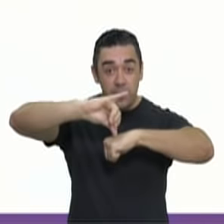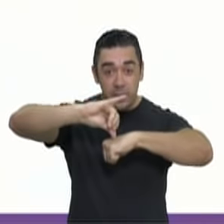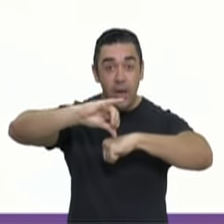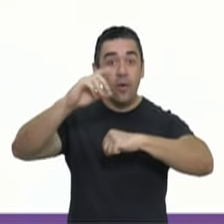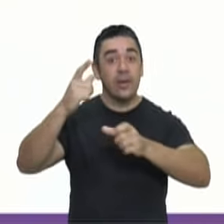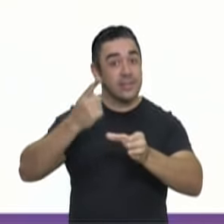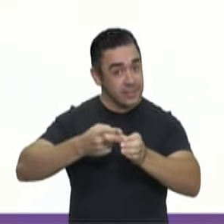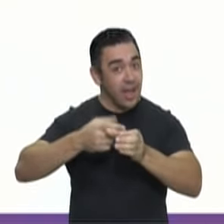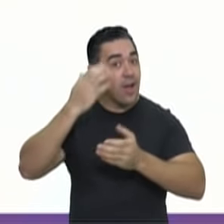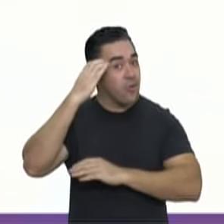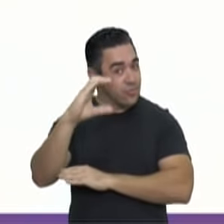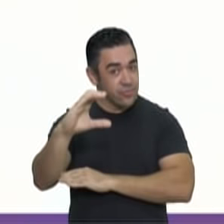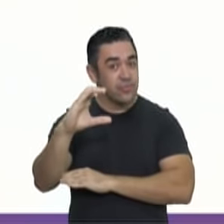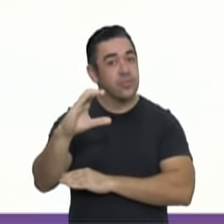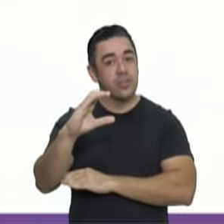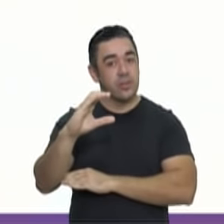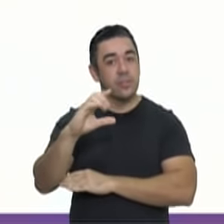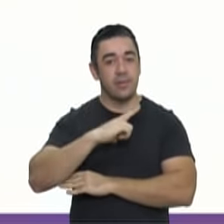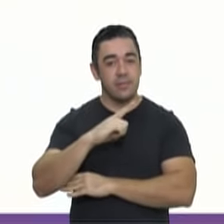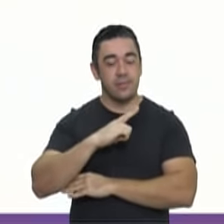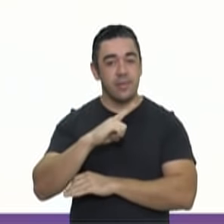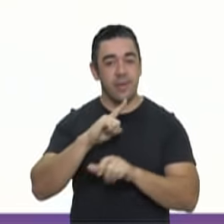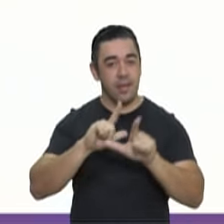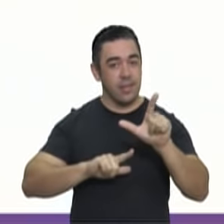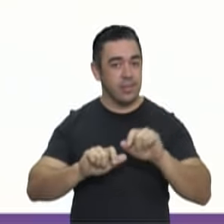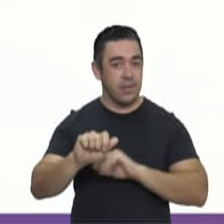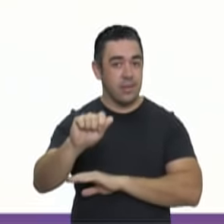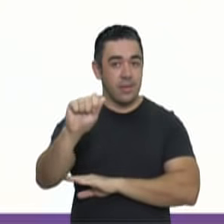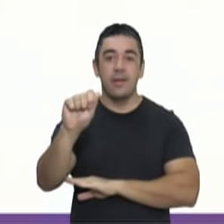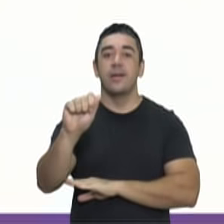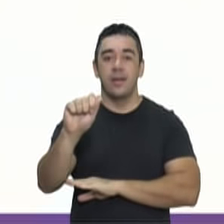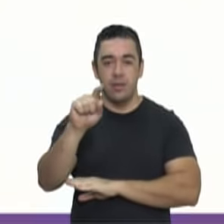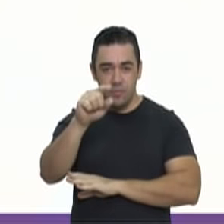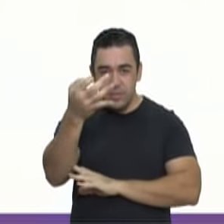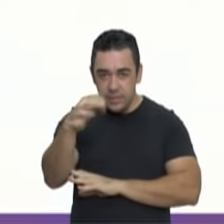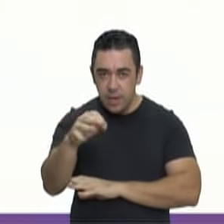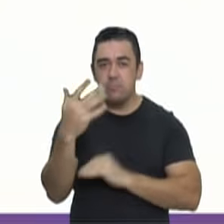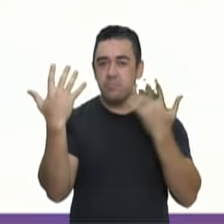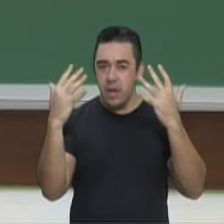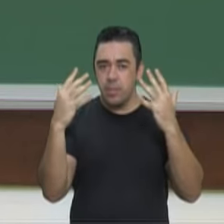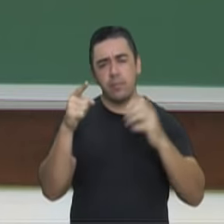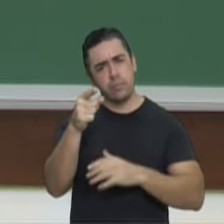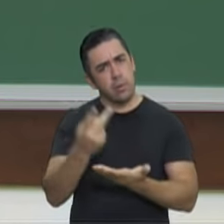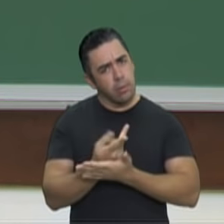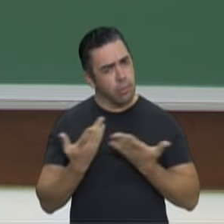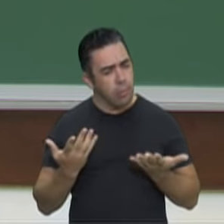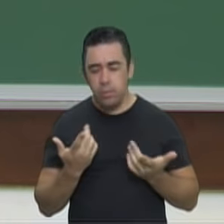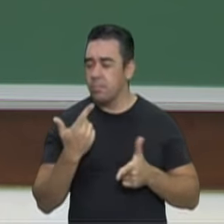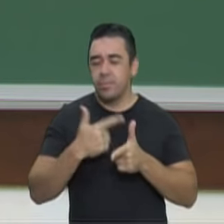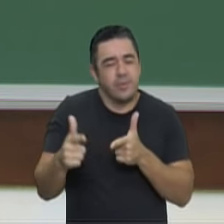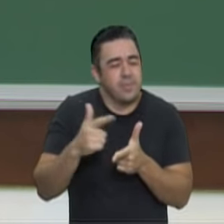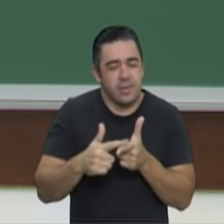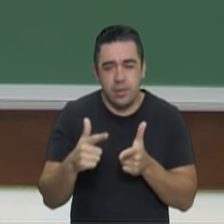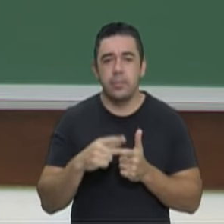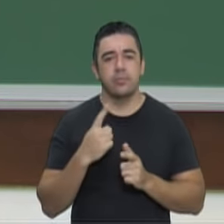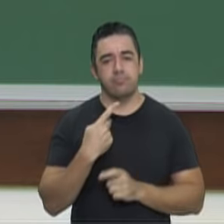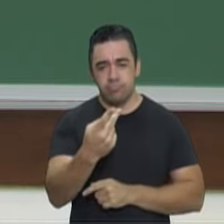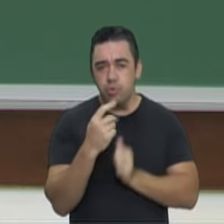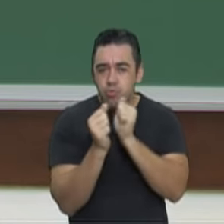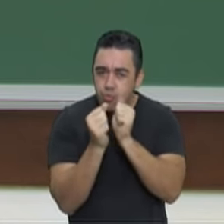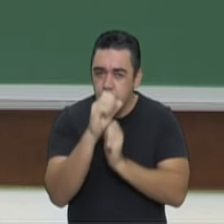de Curitiba, identificada com a letra A. Então, essa, você que acertou, parabéns, você que não acertou, não tem problema, estamos juntos aqui